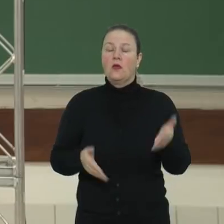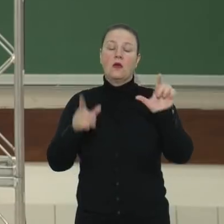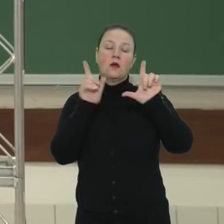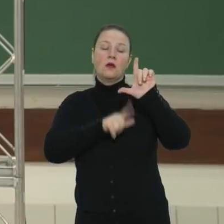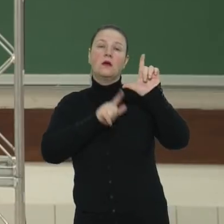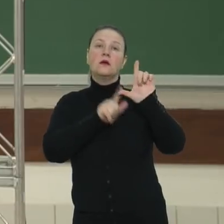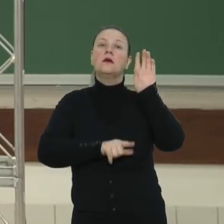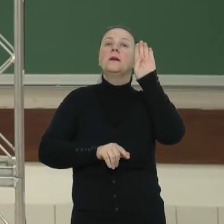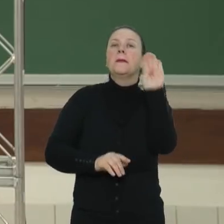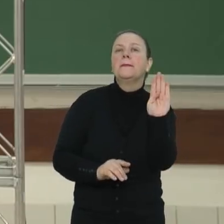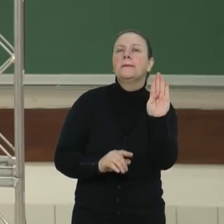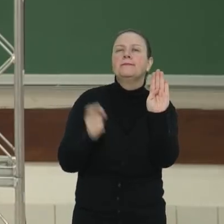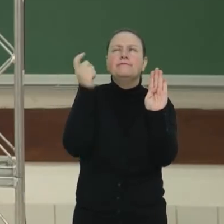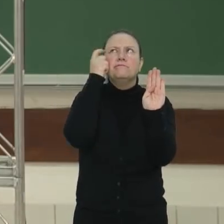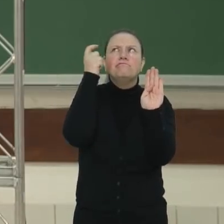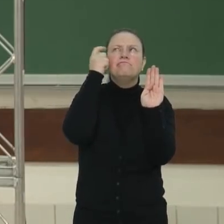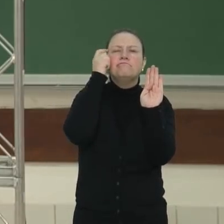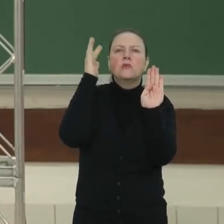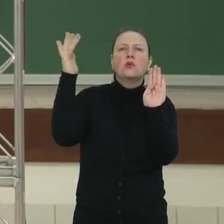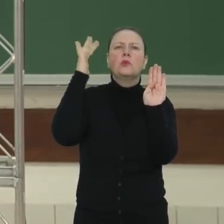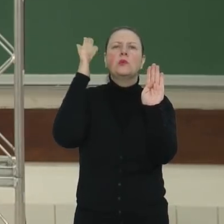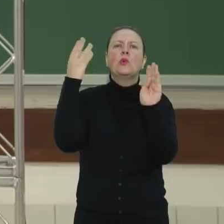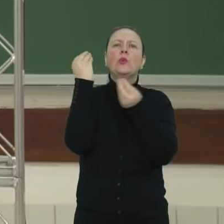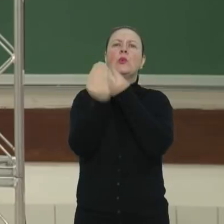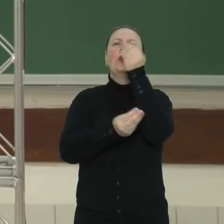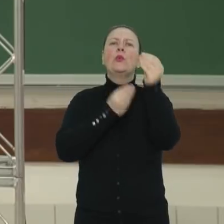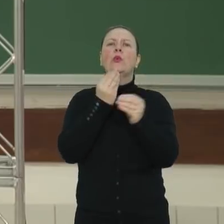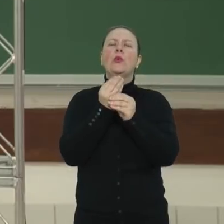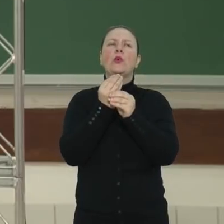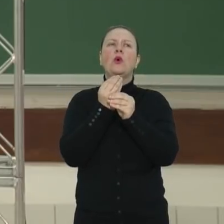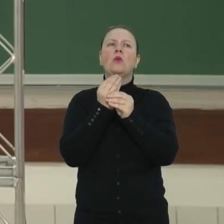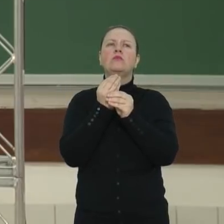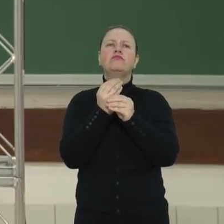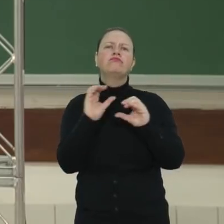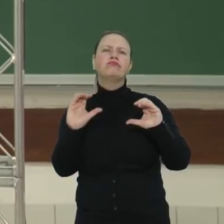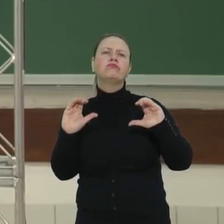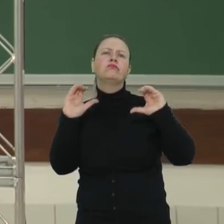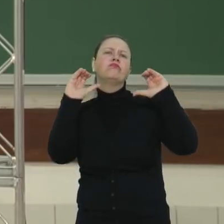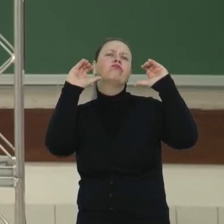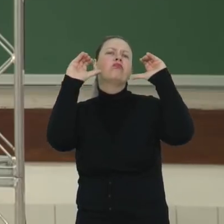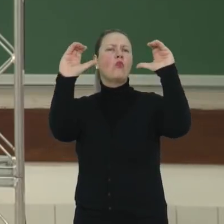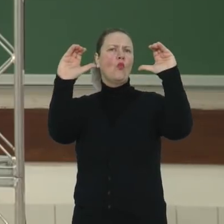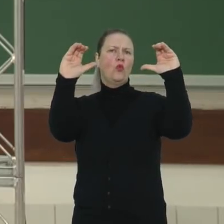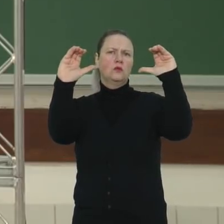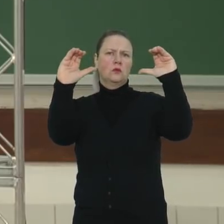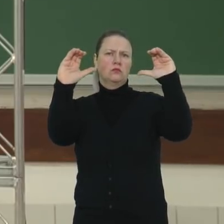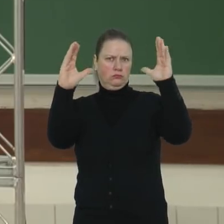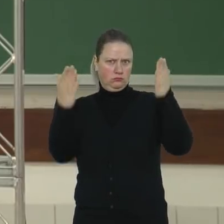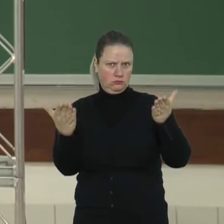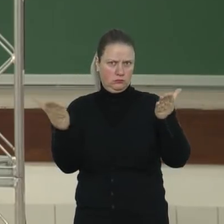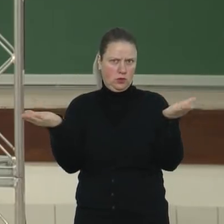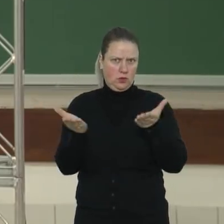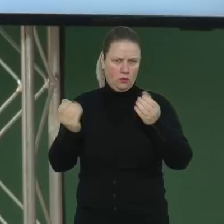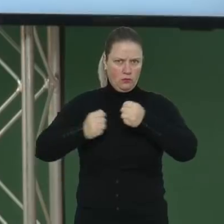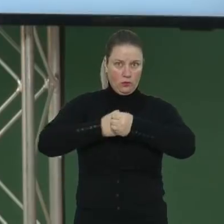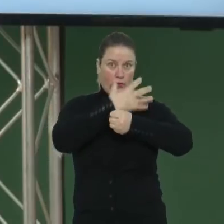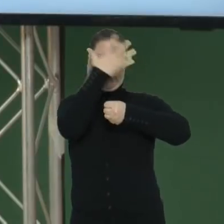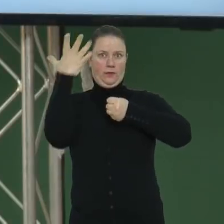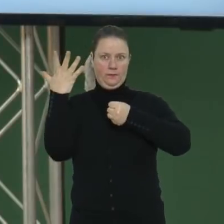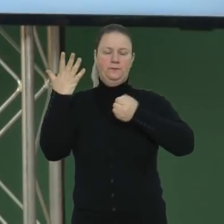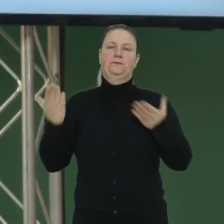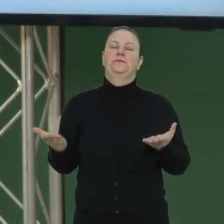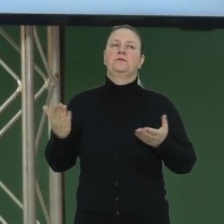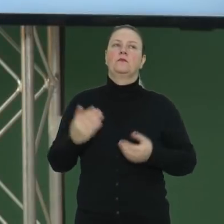vocês vão pensar um pouquinho mais de como trazer essa função. Como que vai acontecer essa função exponencial, ok? Então aqui, o